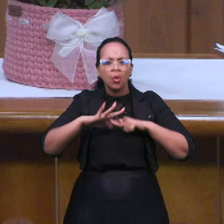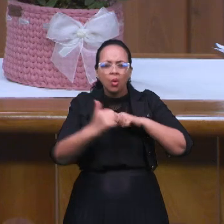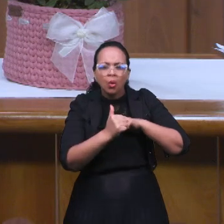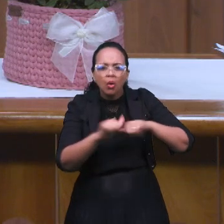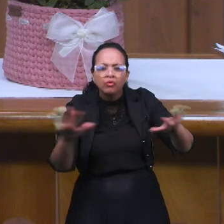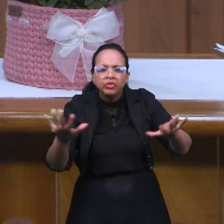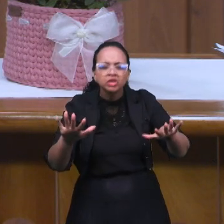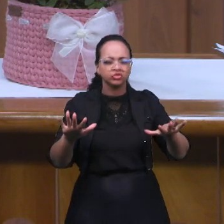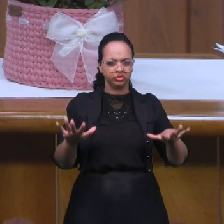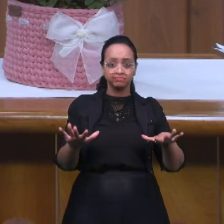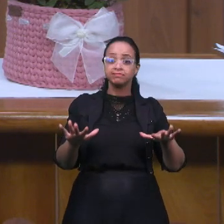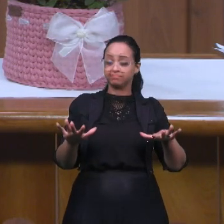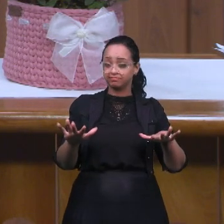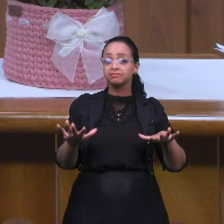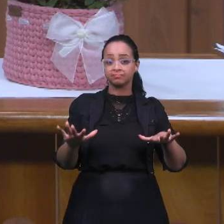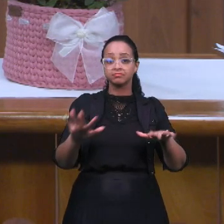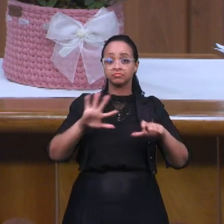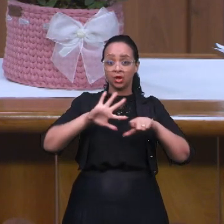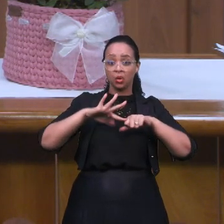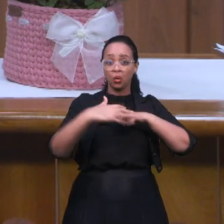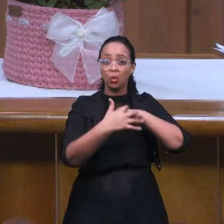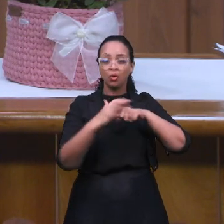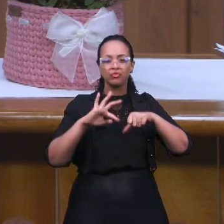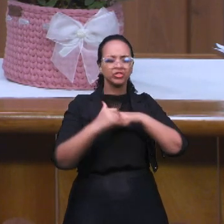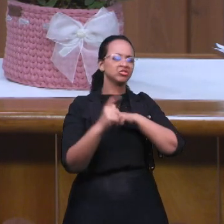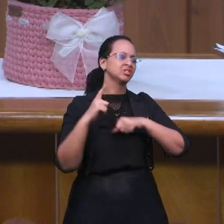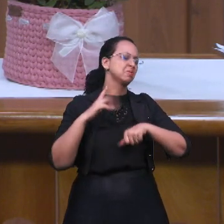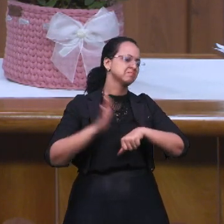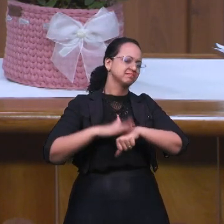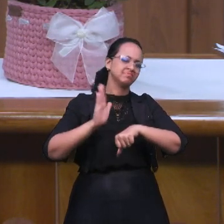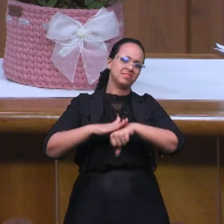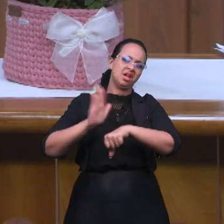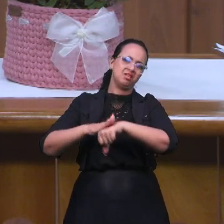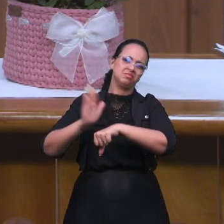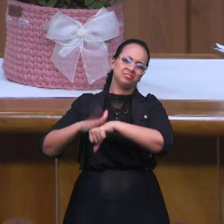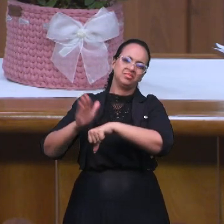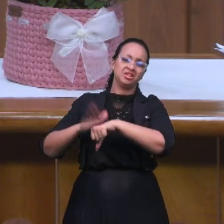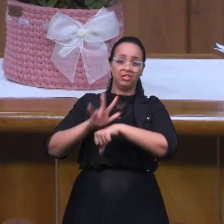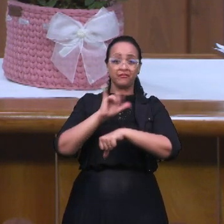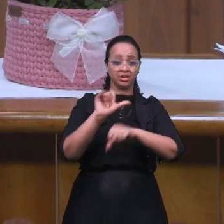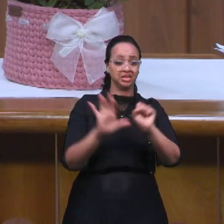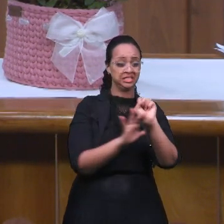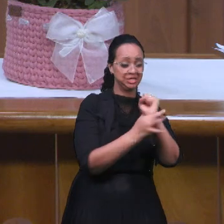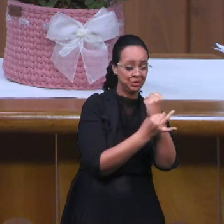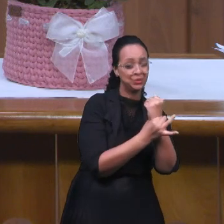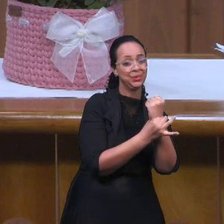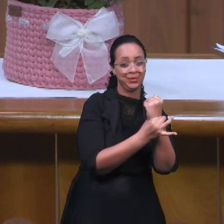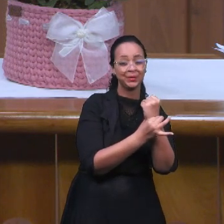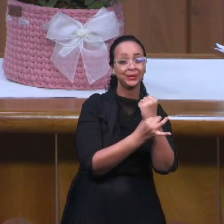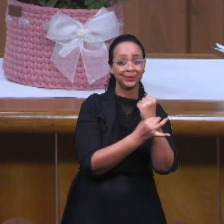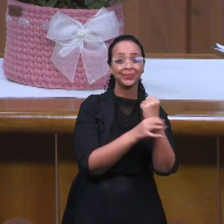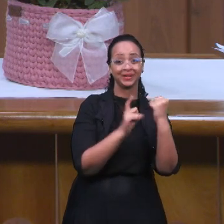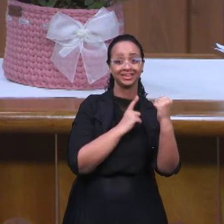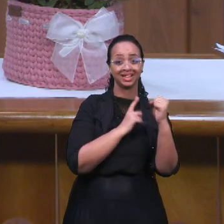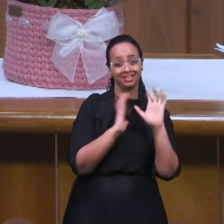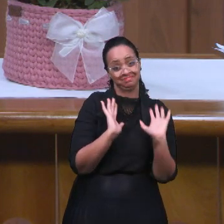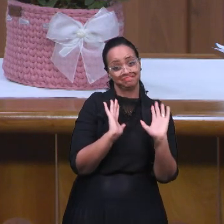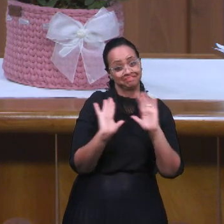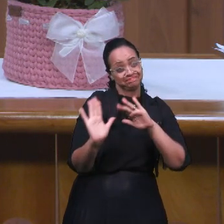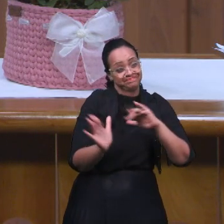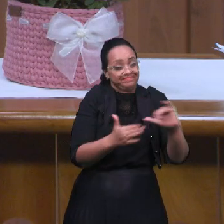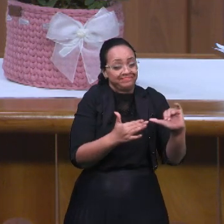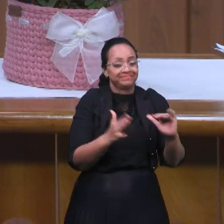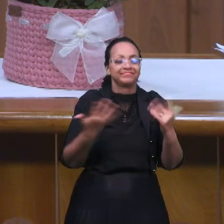Não existe. Você tem Covid à vontade aí, você está seguro na Covid. Vejam só, meus irmãos,